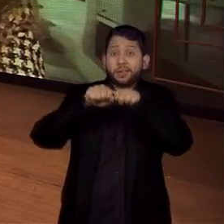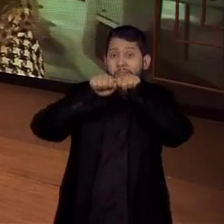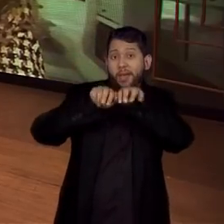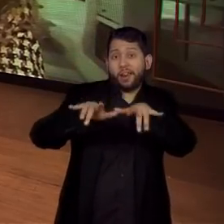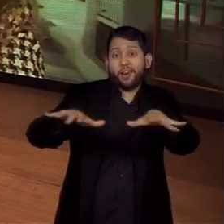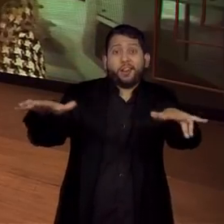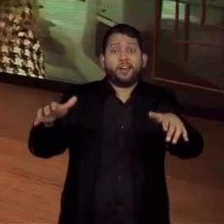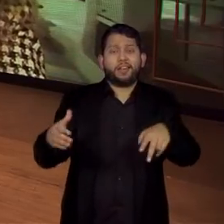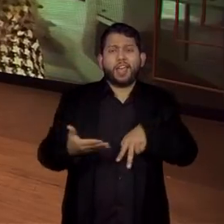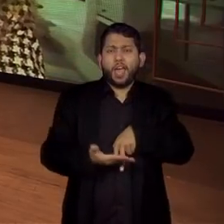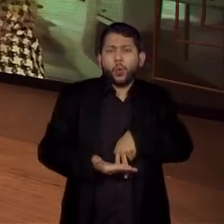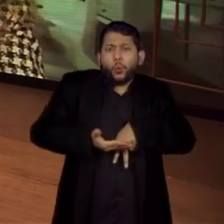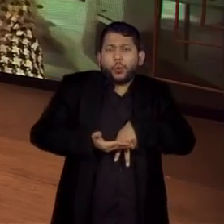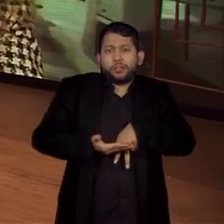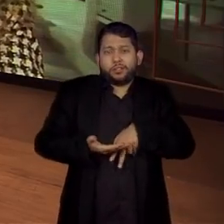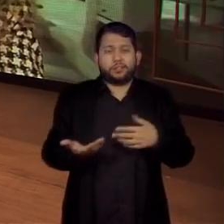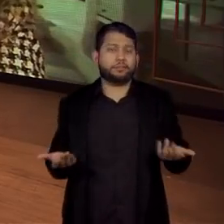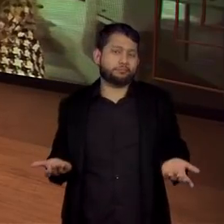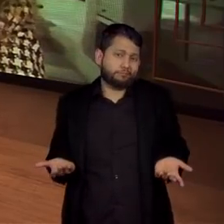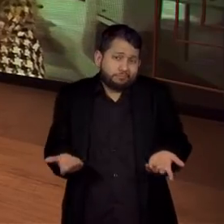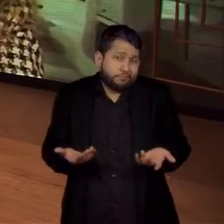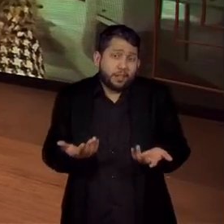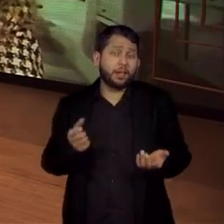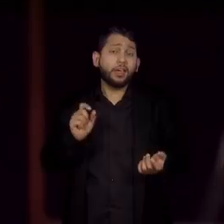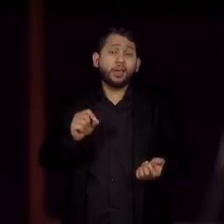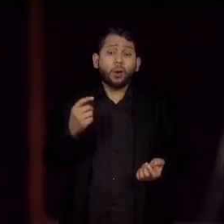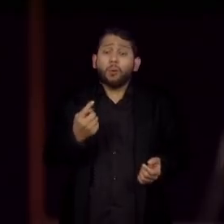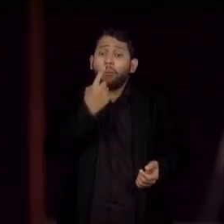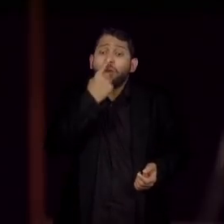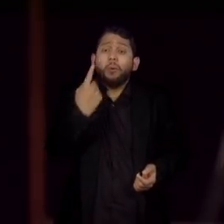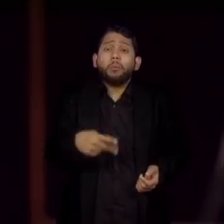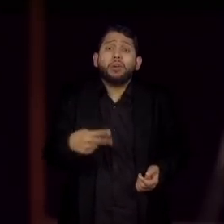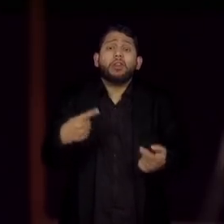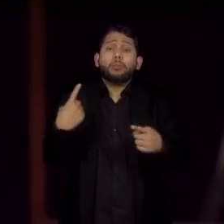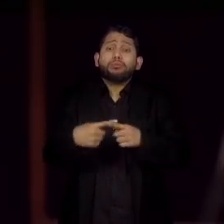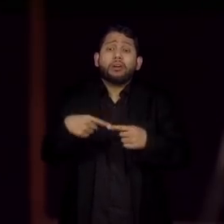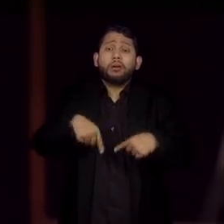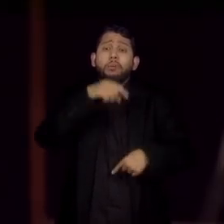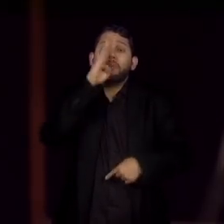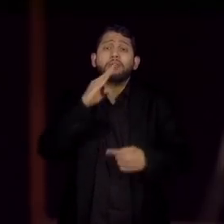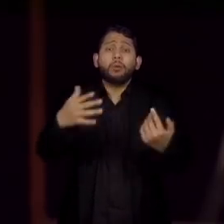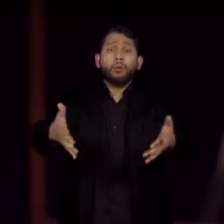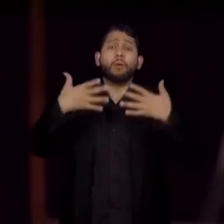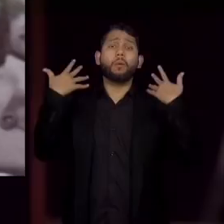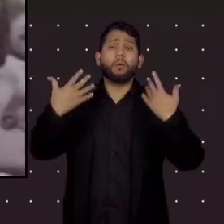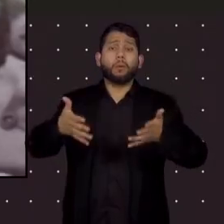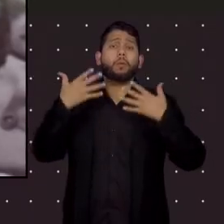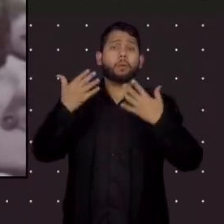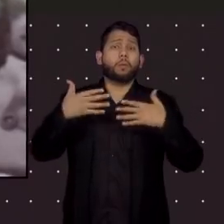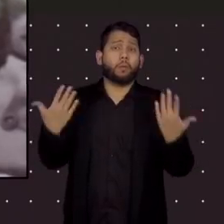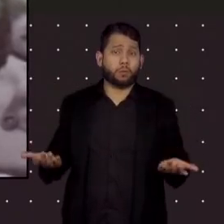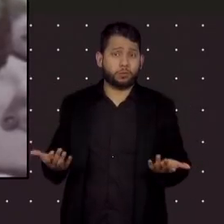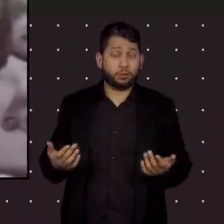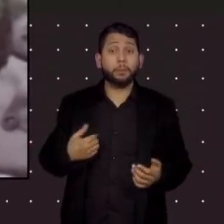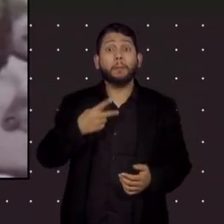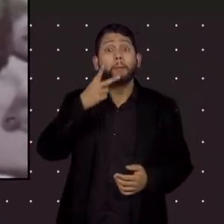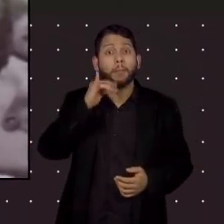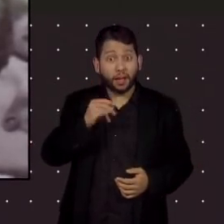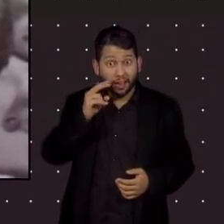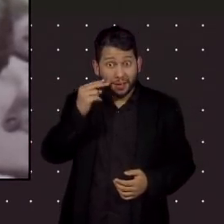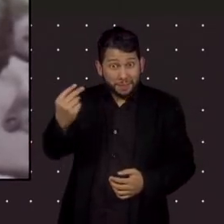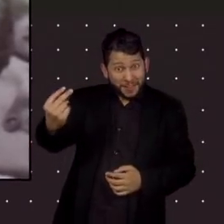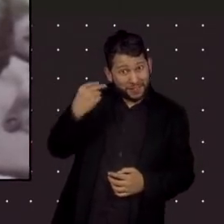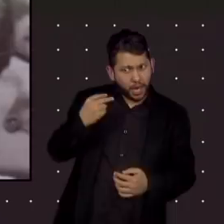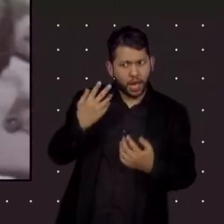mais curtas e tal, e também condizendo mais com o nosso clima, né? E foi uma coisa assim que meu pai não aceitava aquele